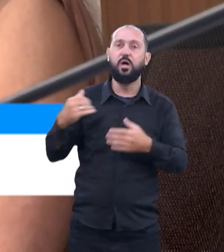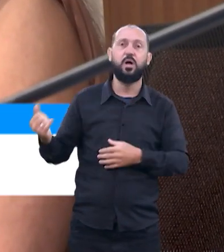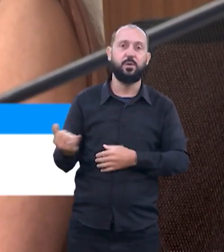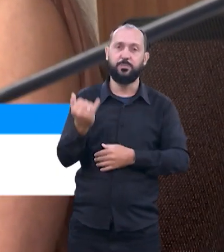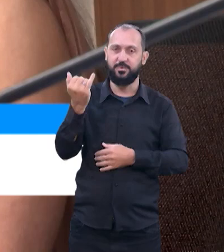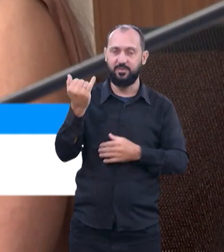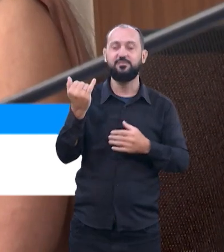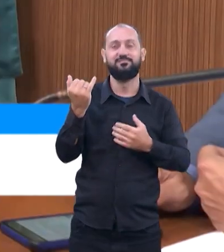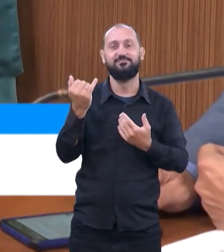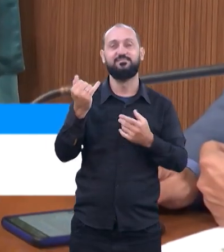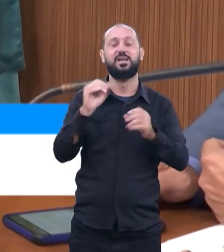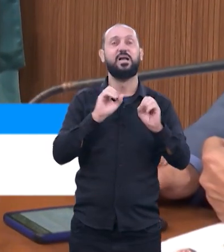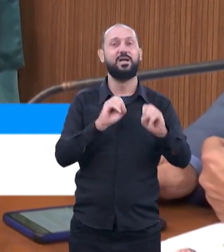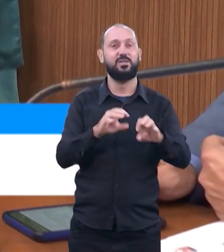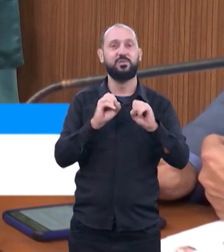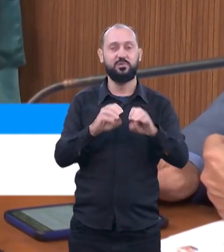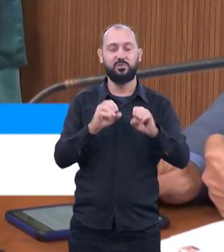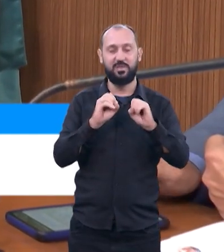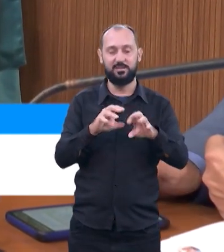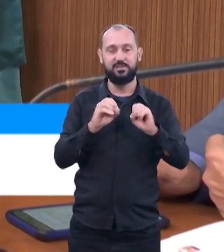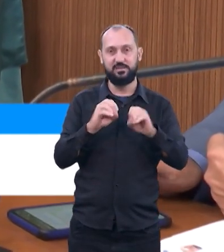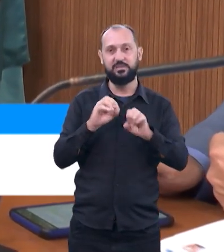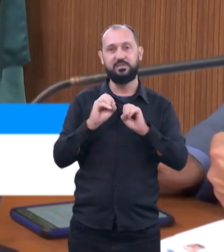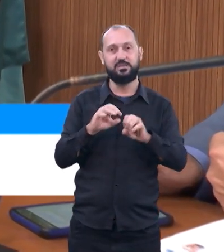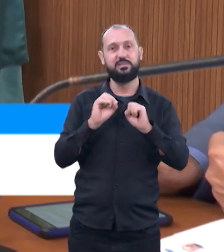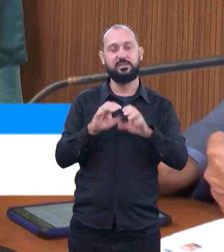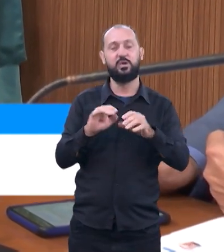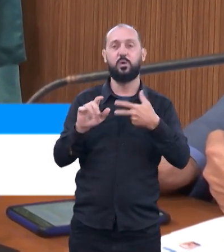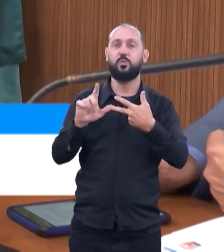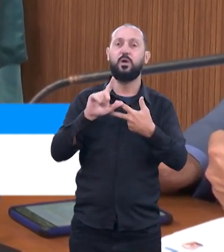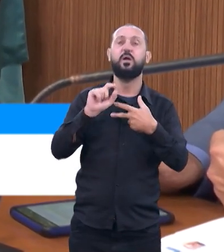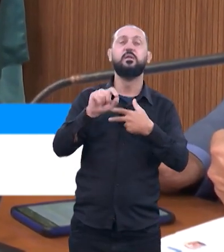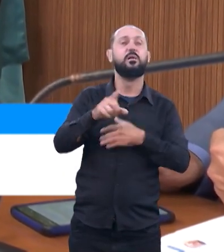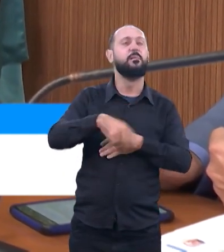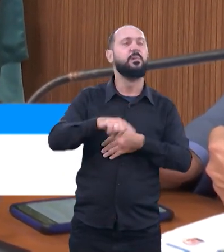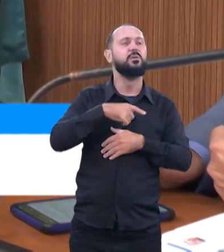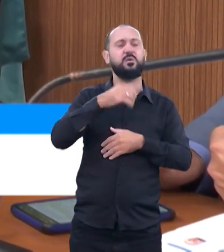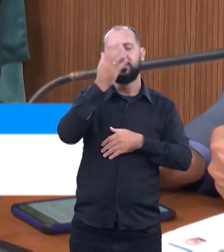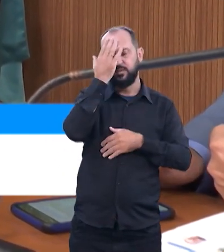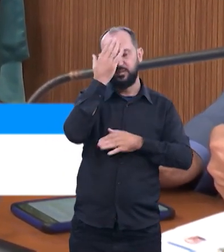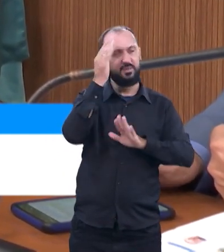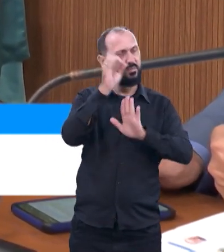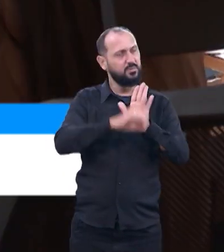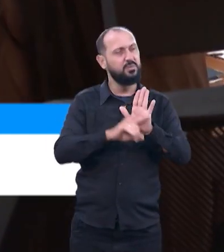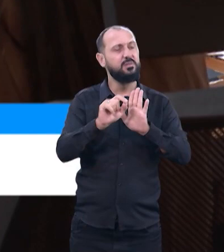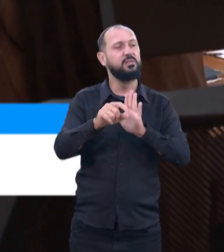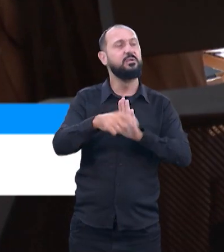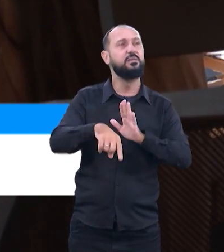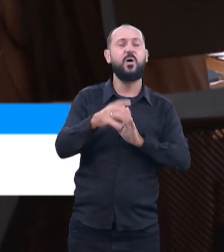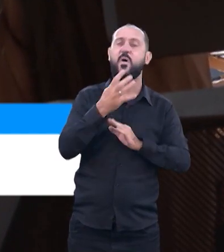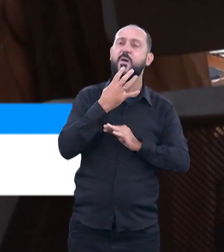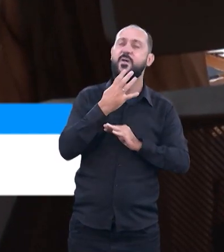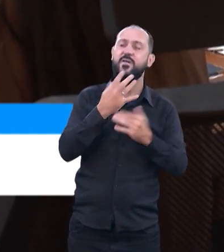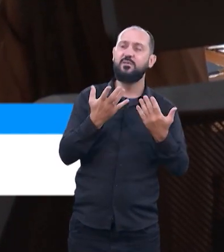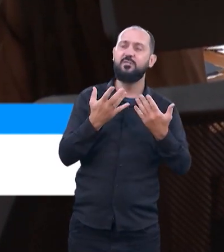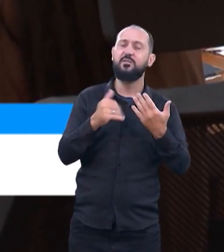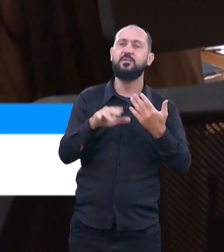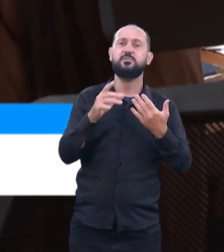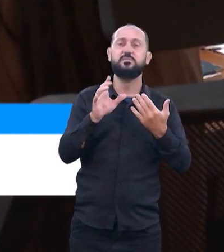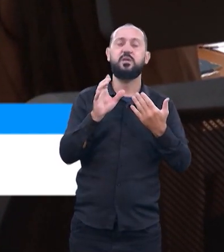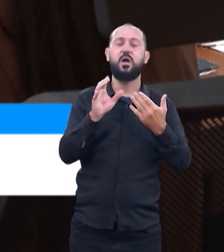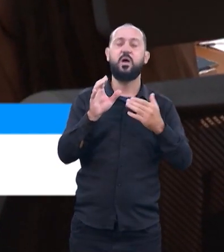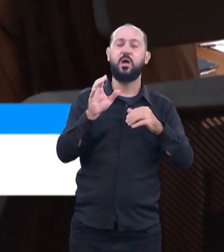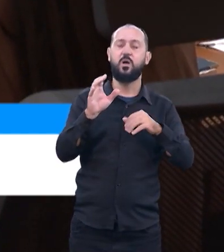importância da educação legislativa, que nada mais é do cidadão saber dos seus direitos, do cidadão conhecer um pouco mais